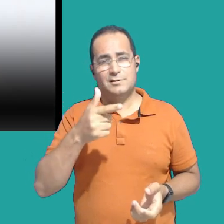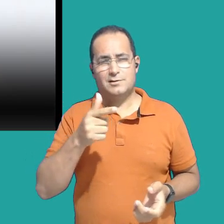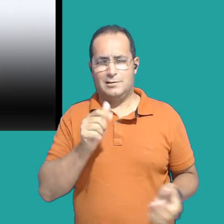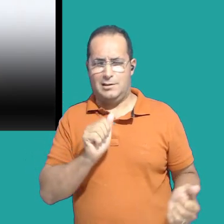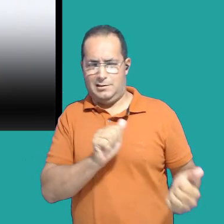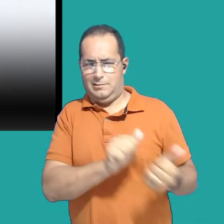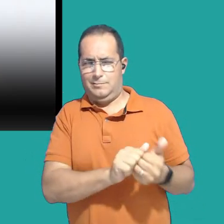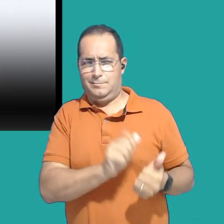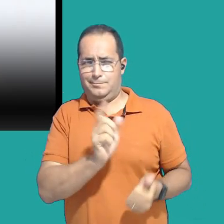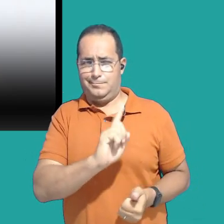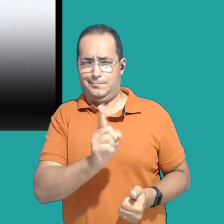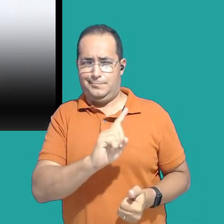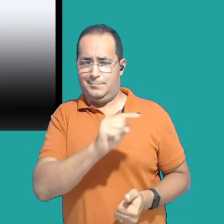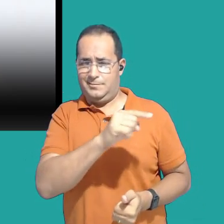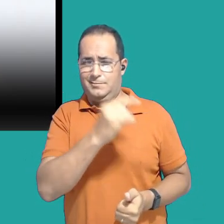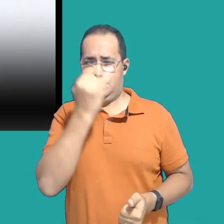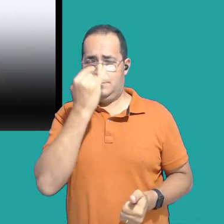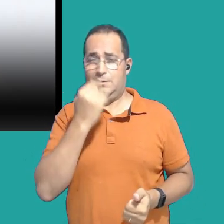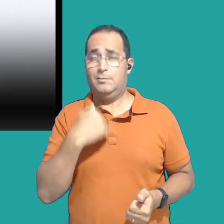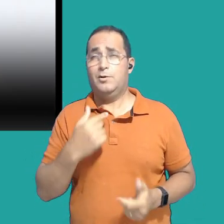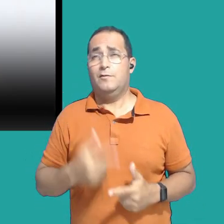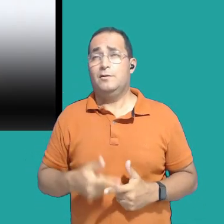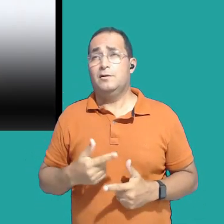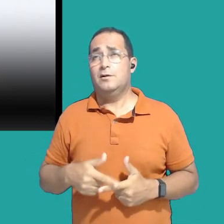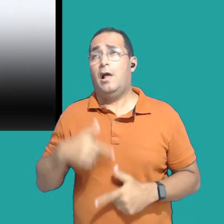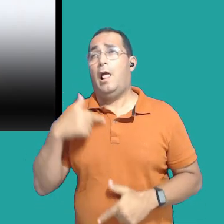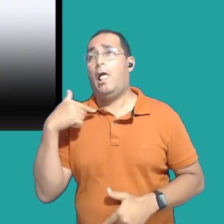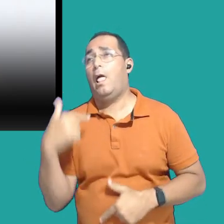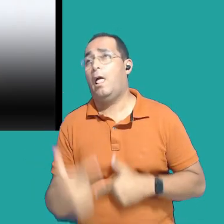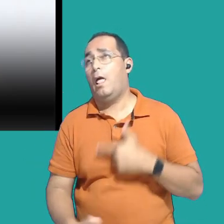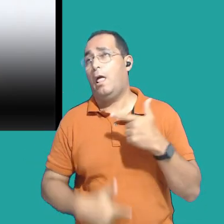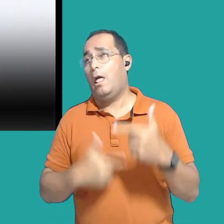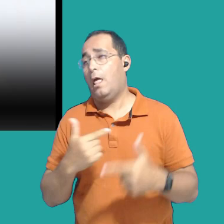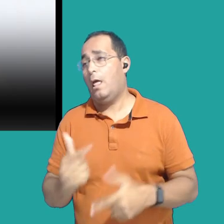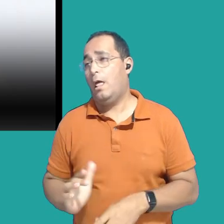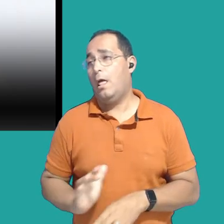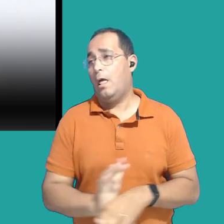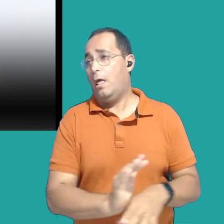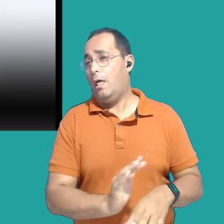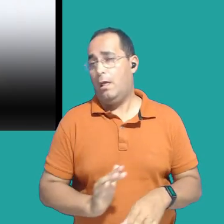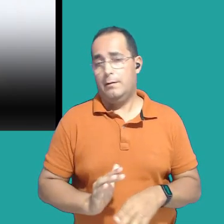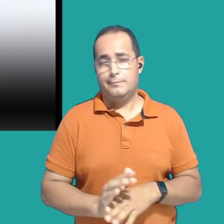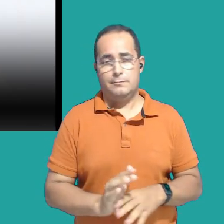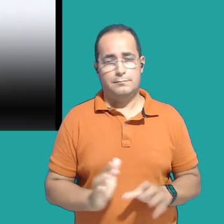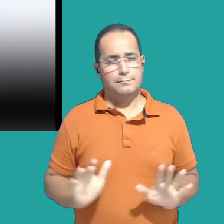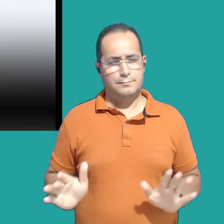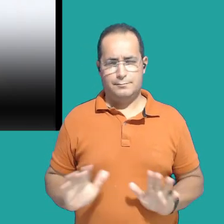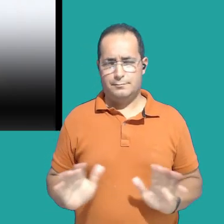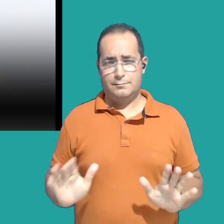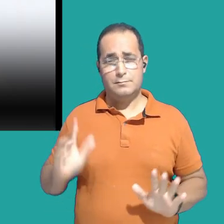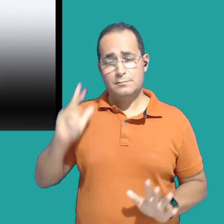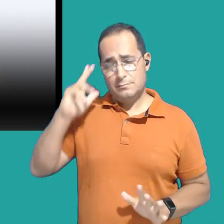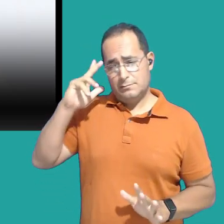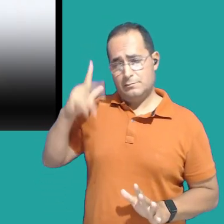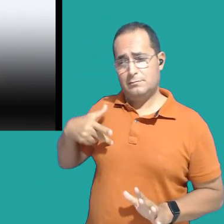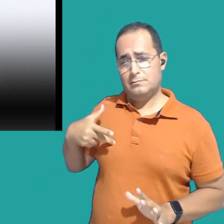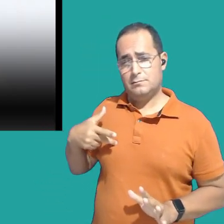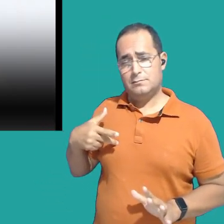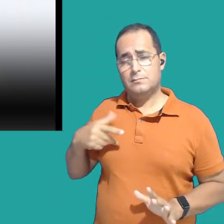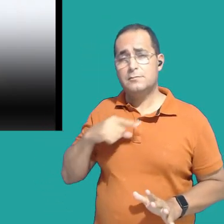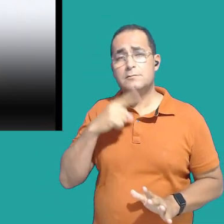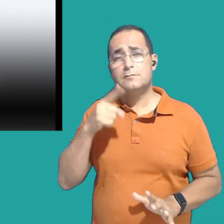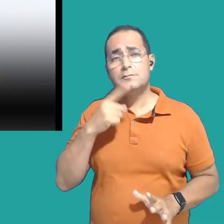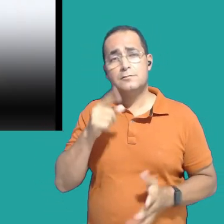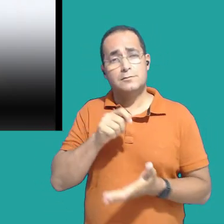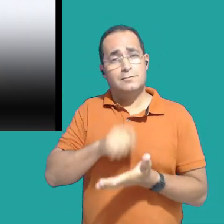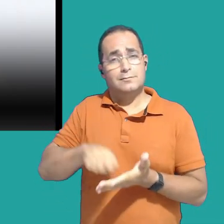capacitista, de que não vou me juntar com ele, porque eu vou ter que fazer tudo para ele. E não tem isso. Eu tenho